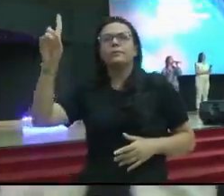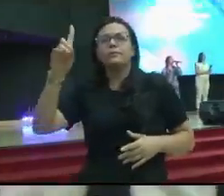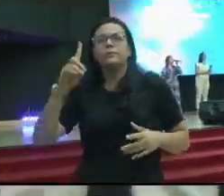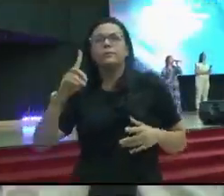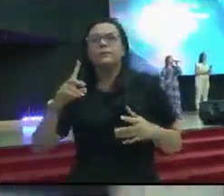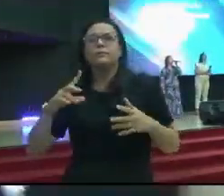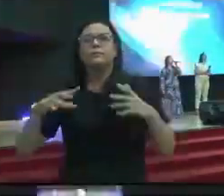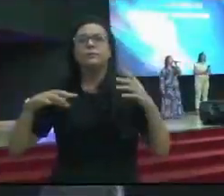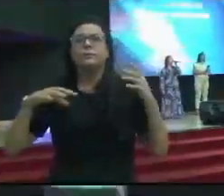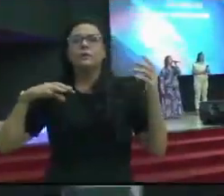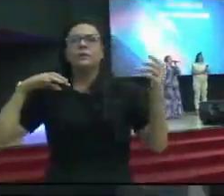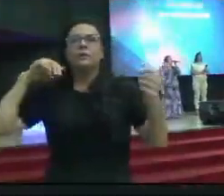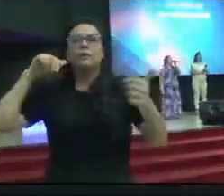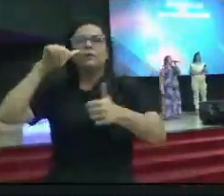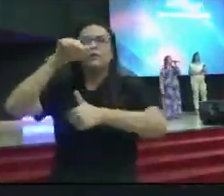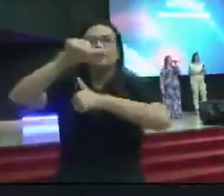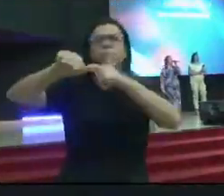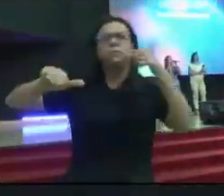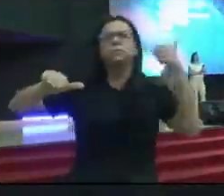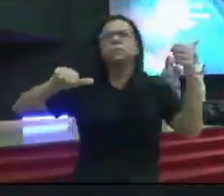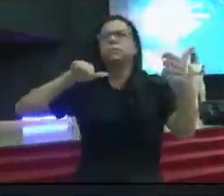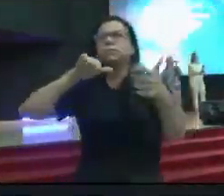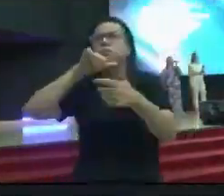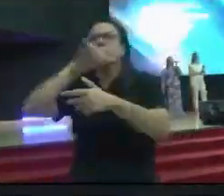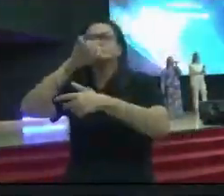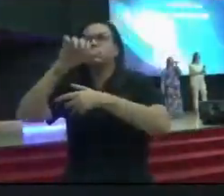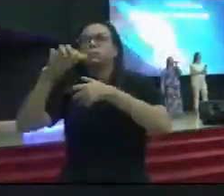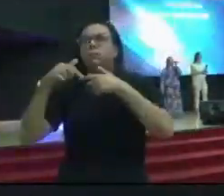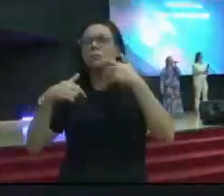me rendo ao vento de sua